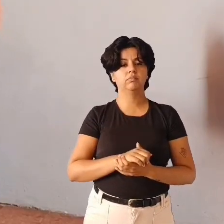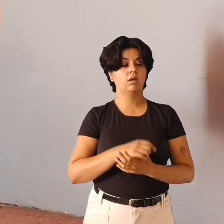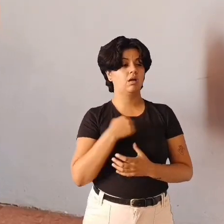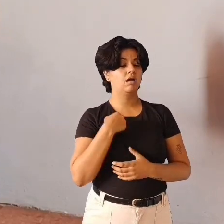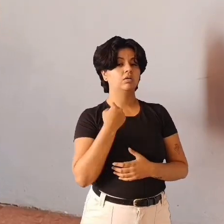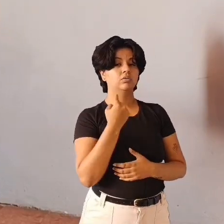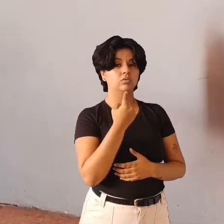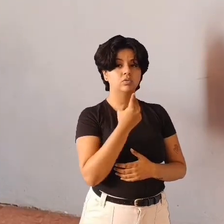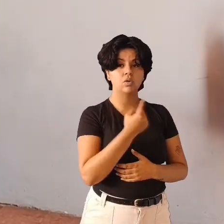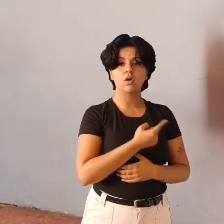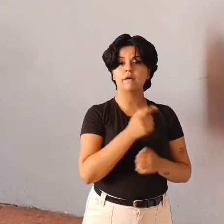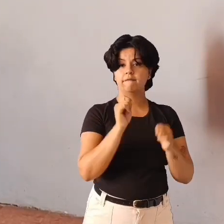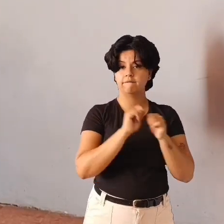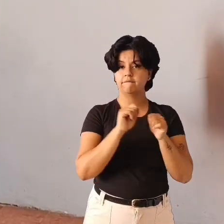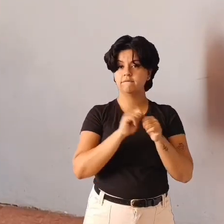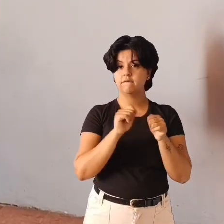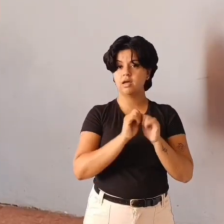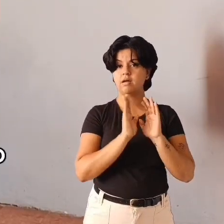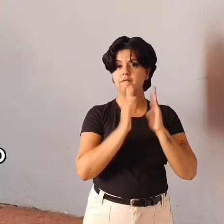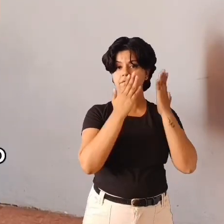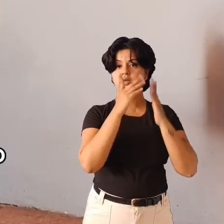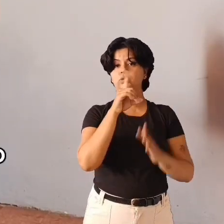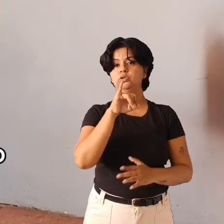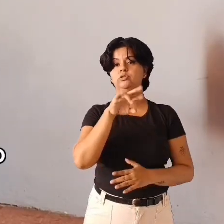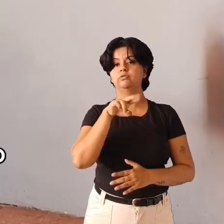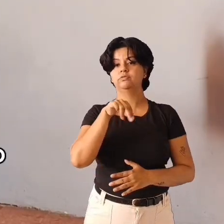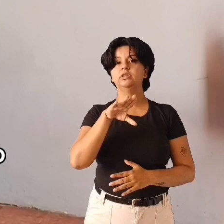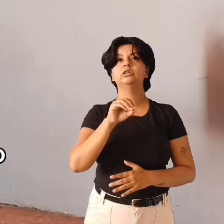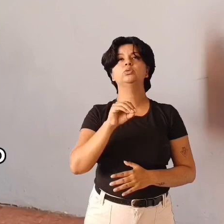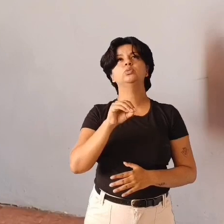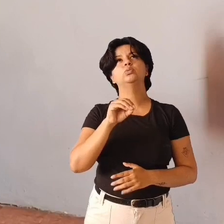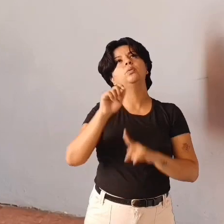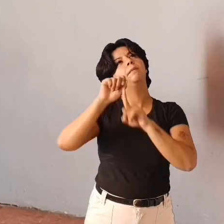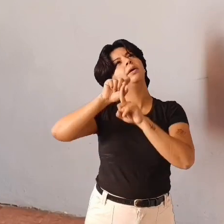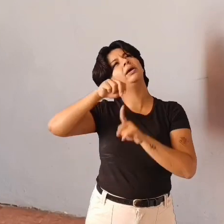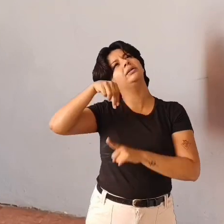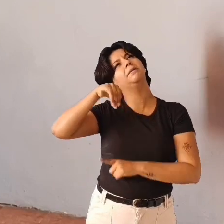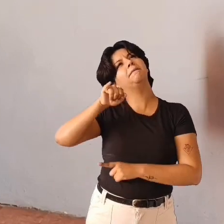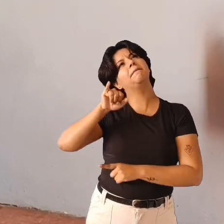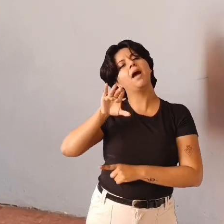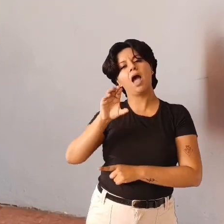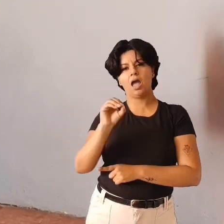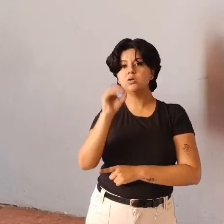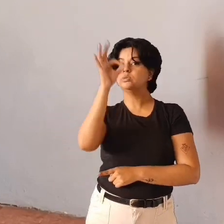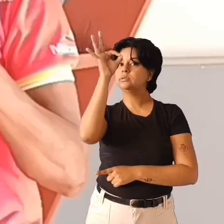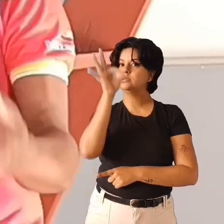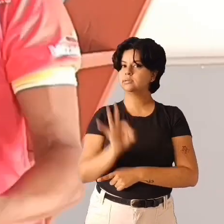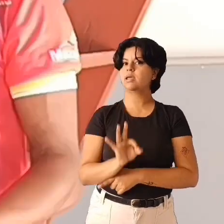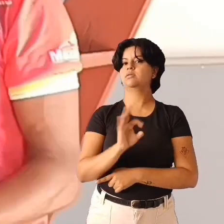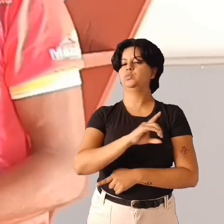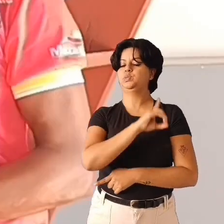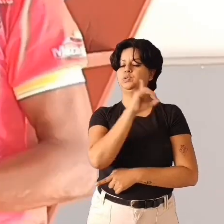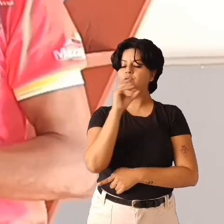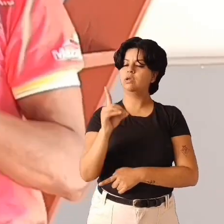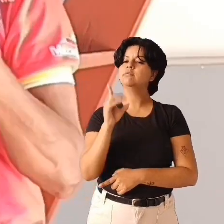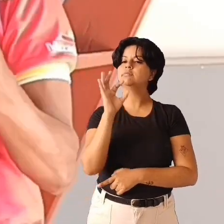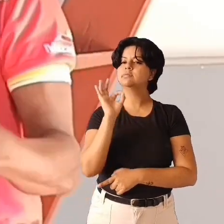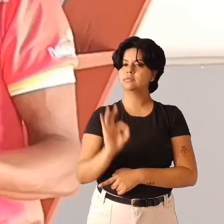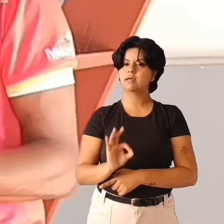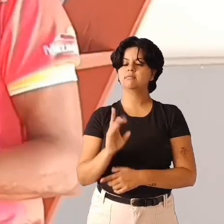nossa era, que nós fazíamos na nossa festa do Divino, nós fazíamos ela em maio, na data